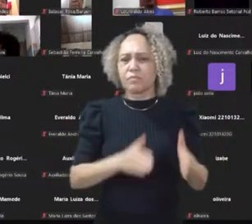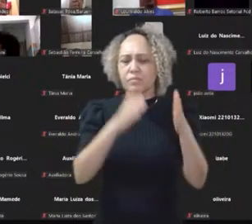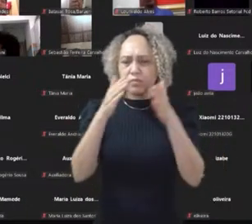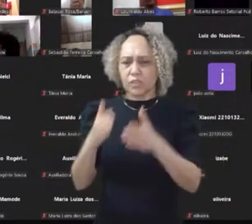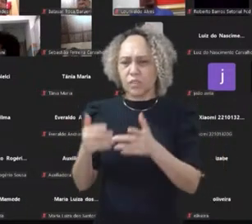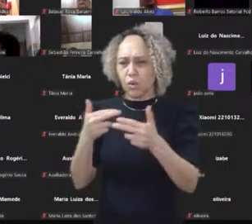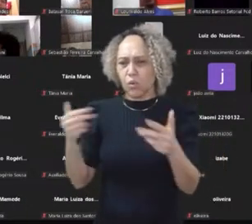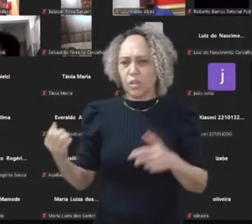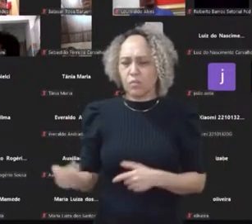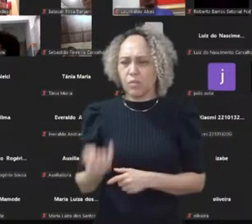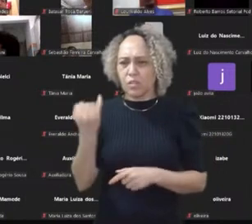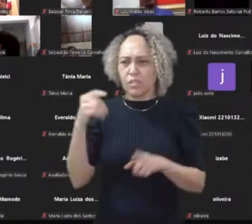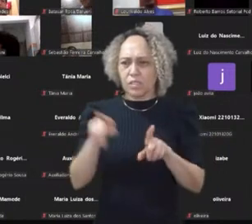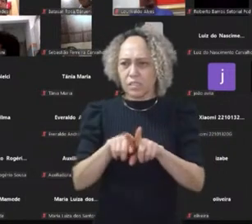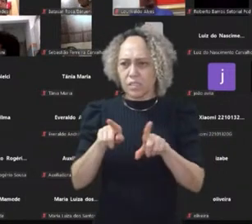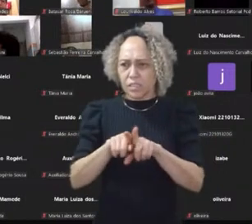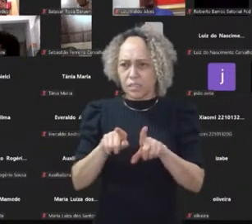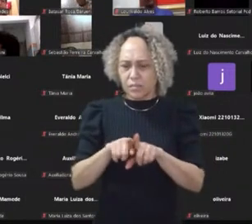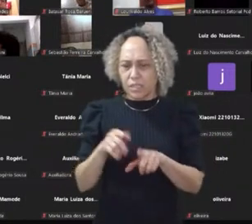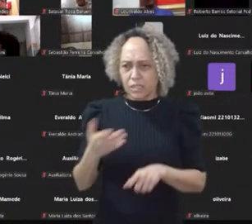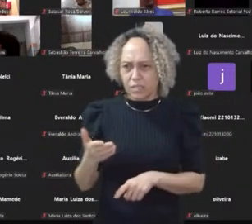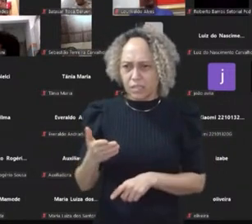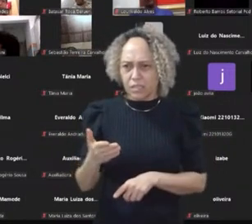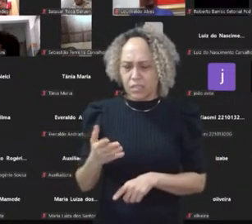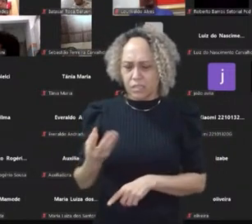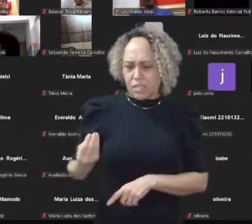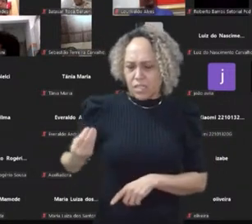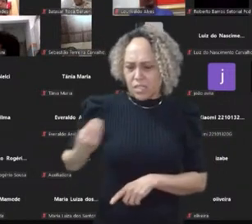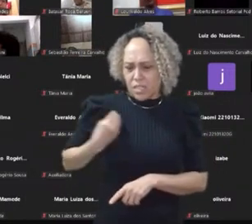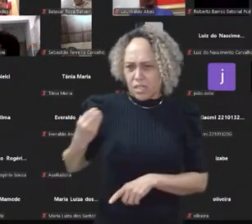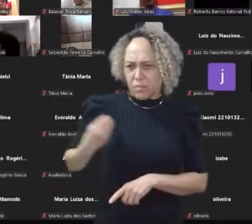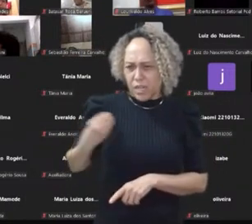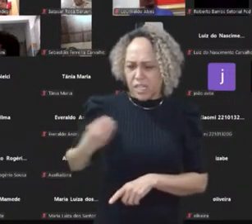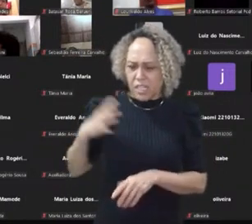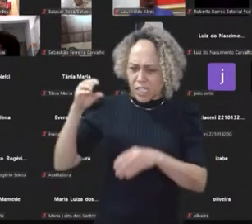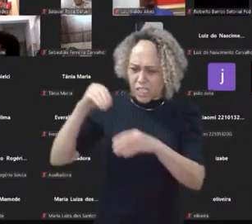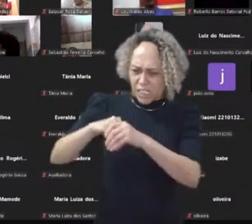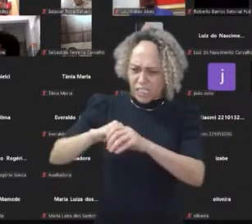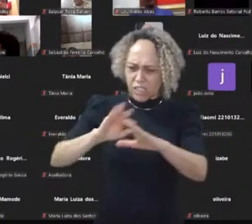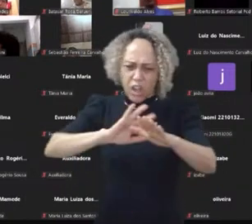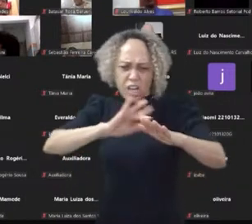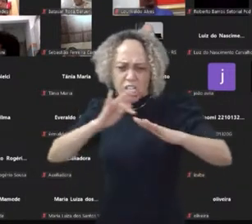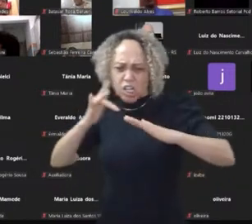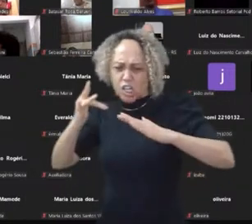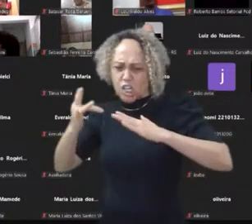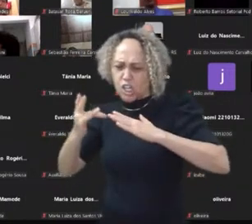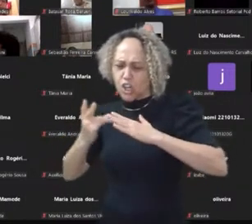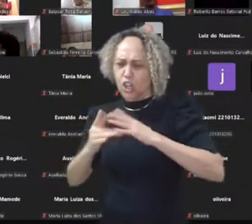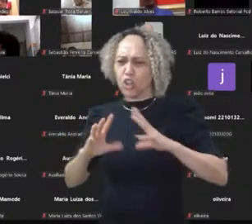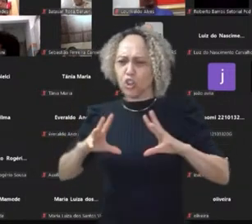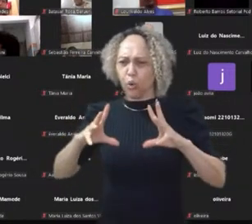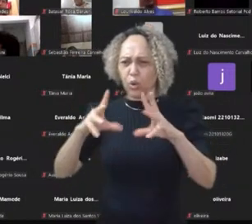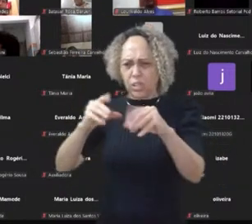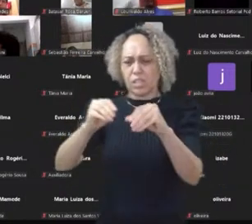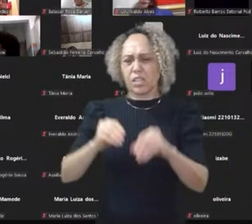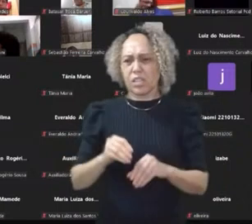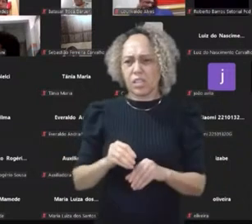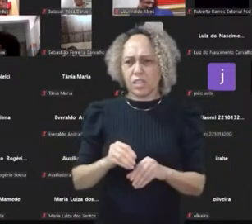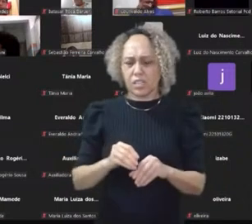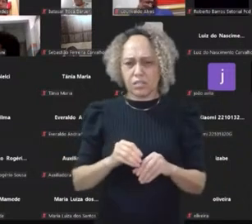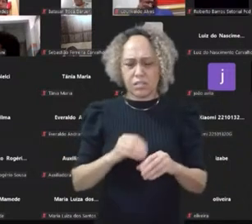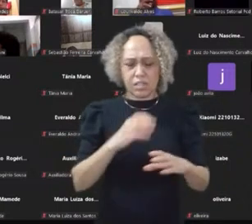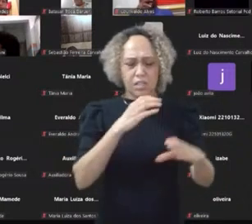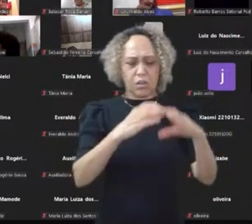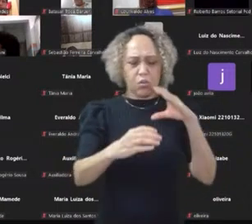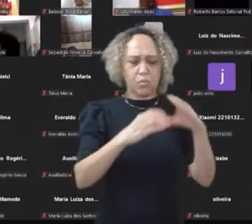importante aí André de de de tá presente em todas as redes é essa forma de organização na comunicação digital